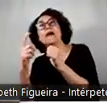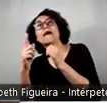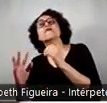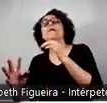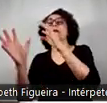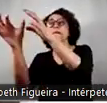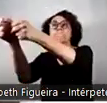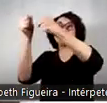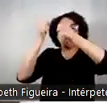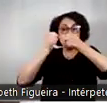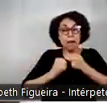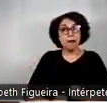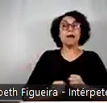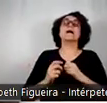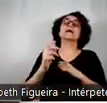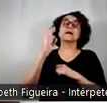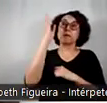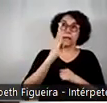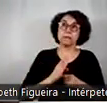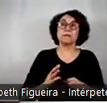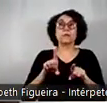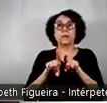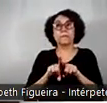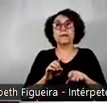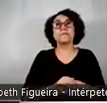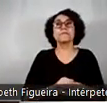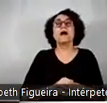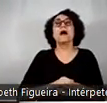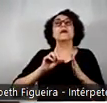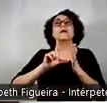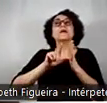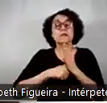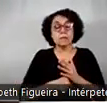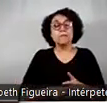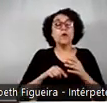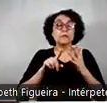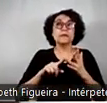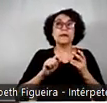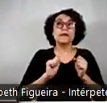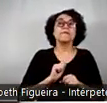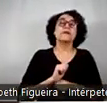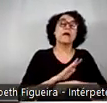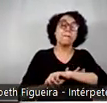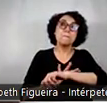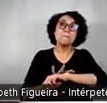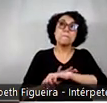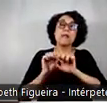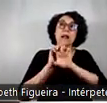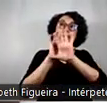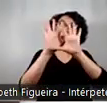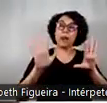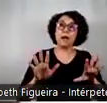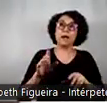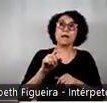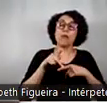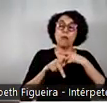Brasil. Depois a gente tem um processo, né, de branqueamento, né, da população brasileira, né, com a migração europeia,